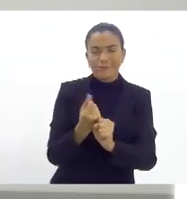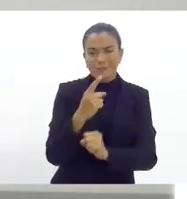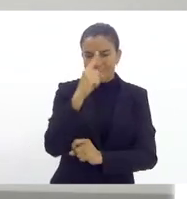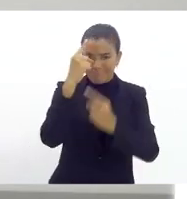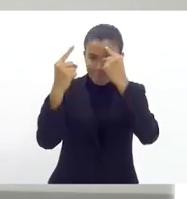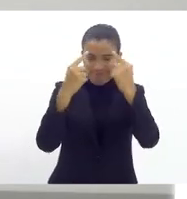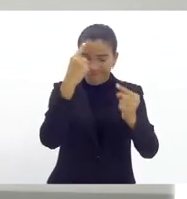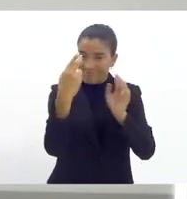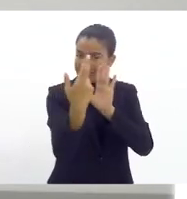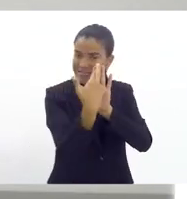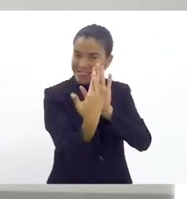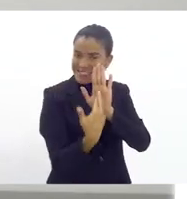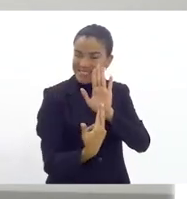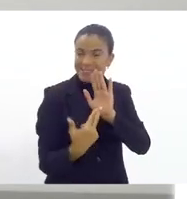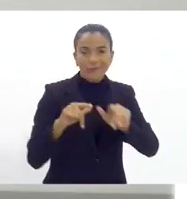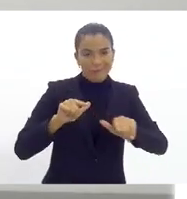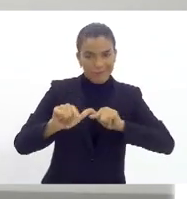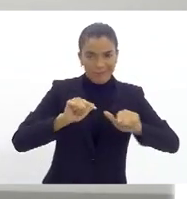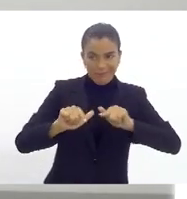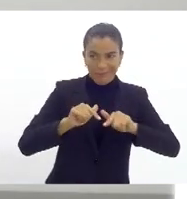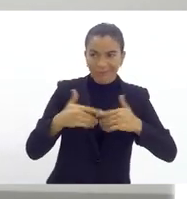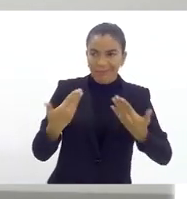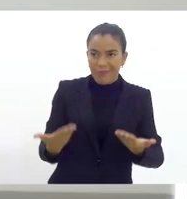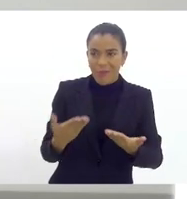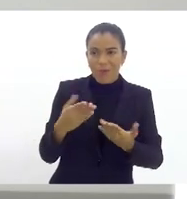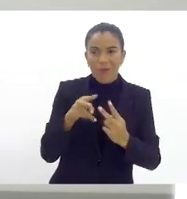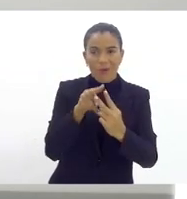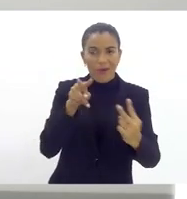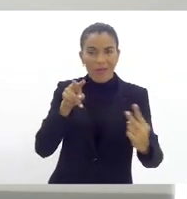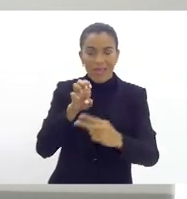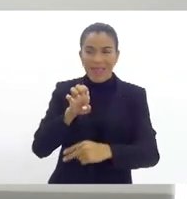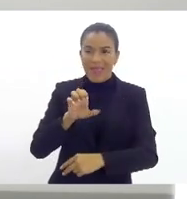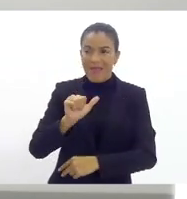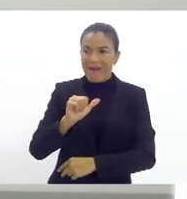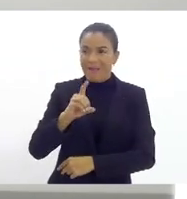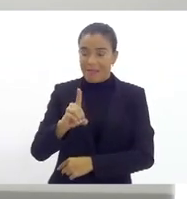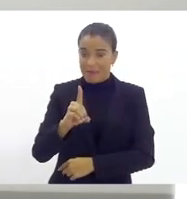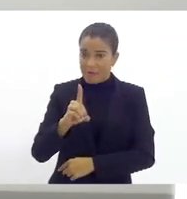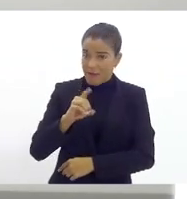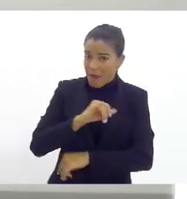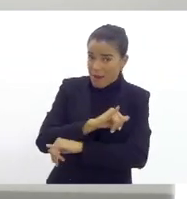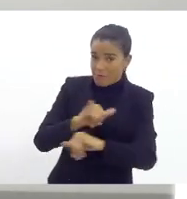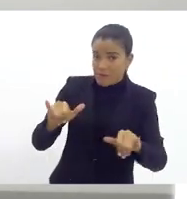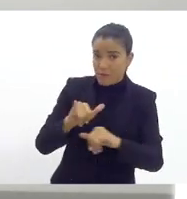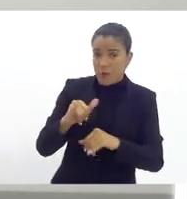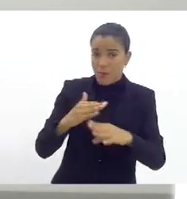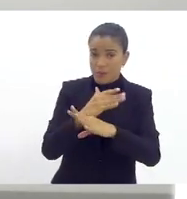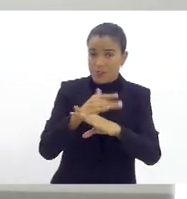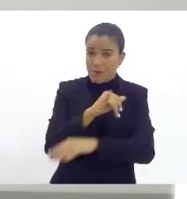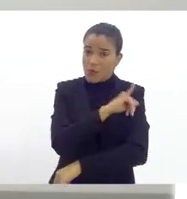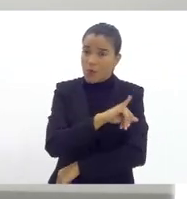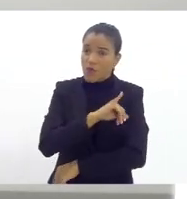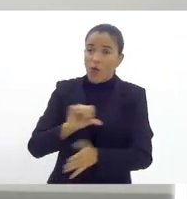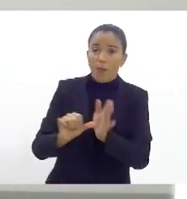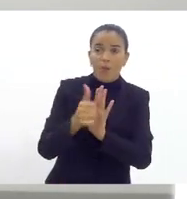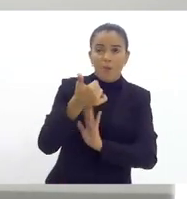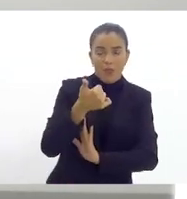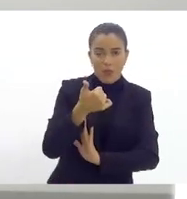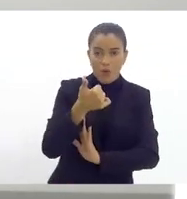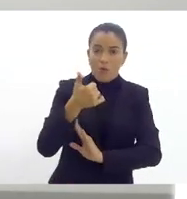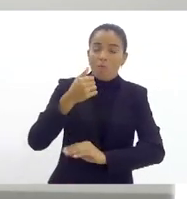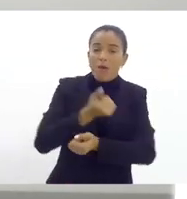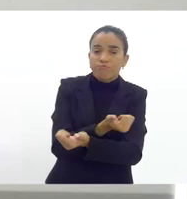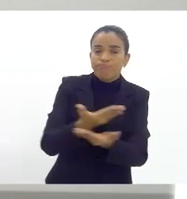desse trabalho né então quanto a EAD eu gostaria de deixar registrado que o município do Rio de Janeiro foi o primeiro a colocar instrumento